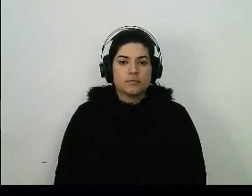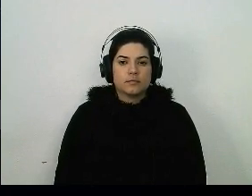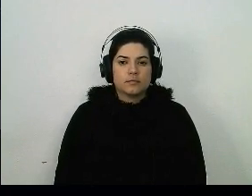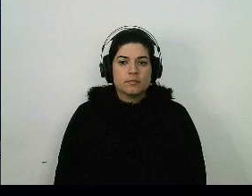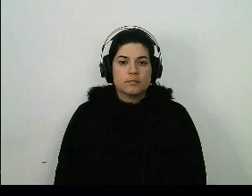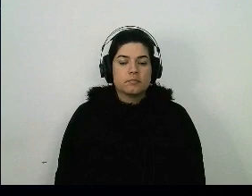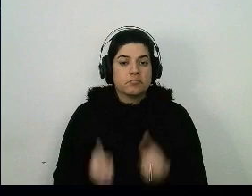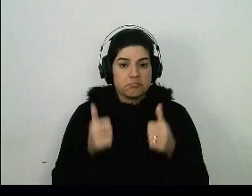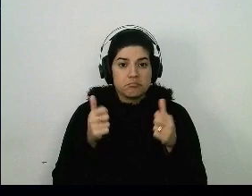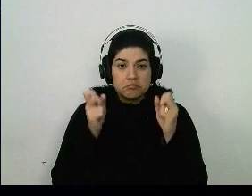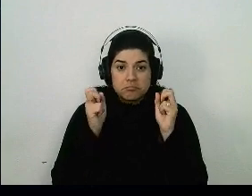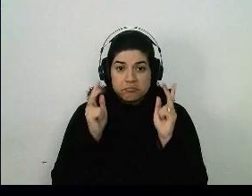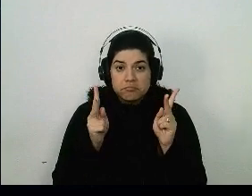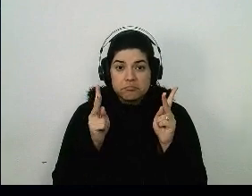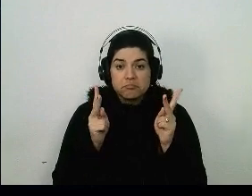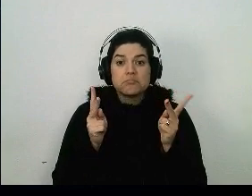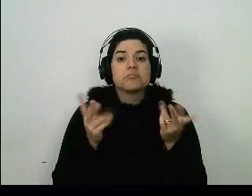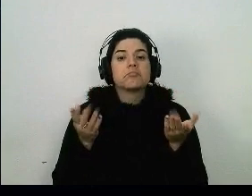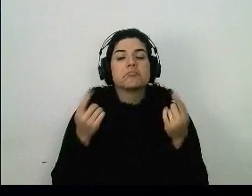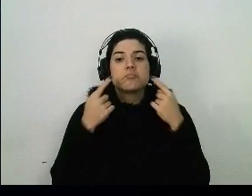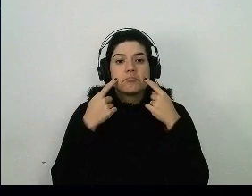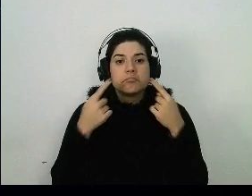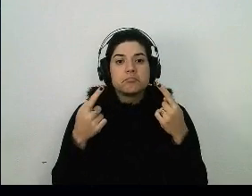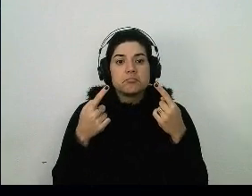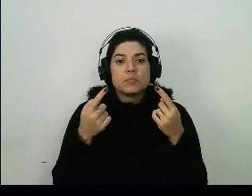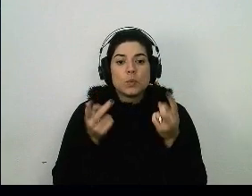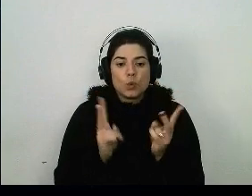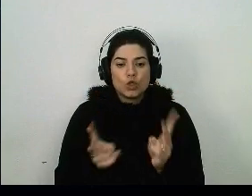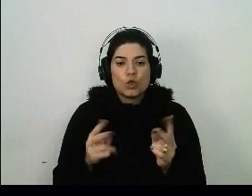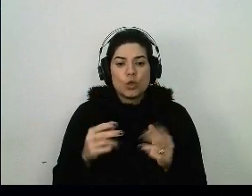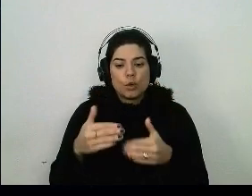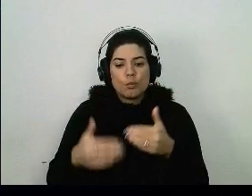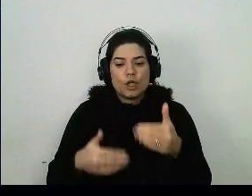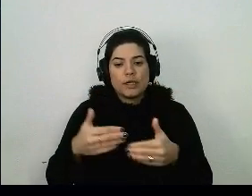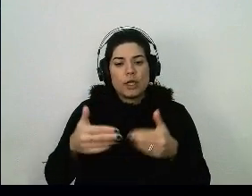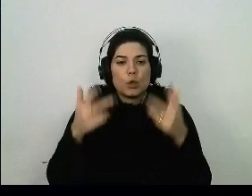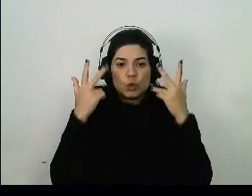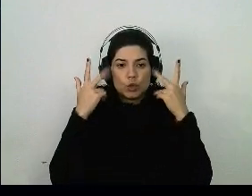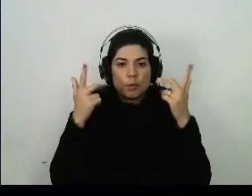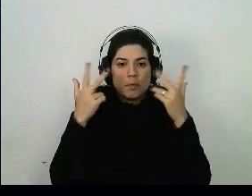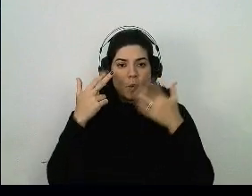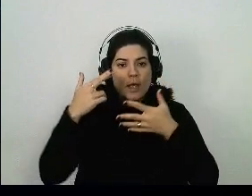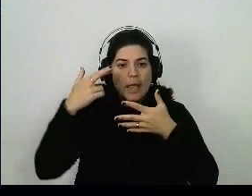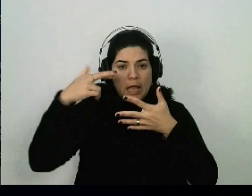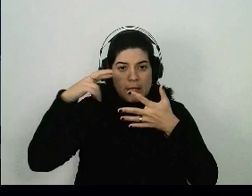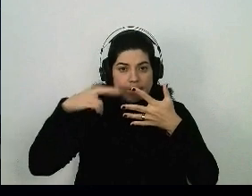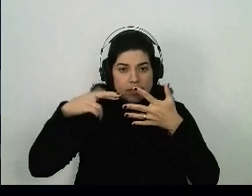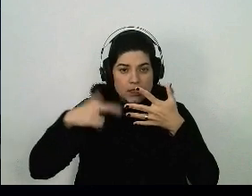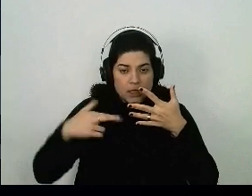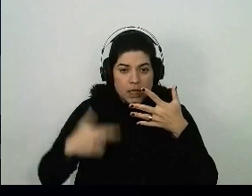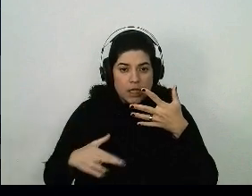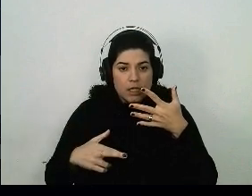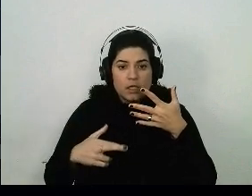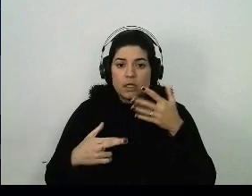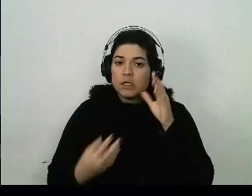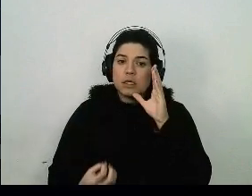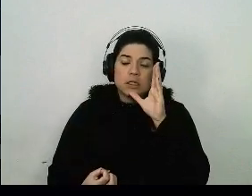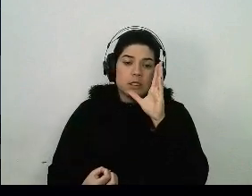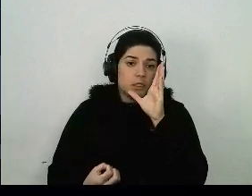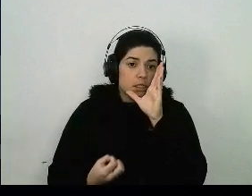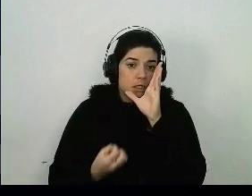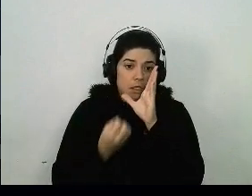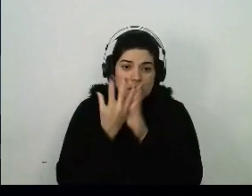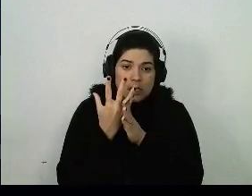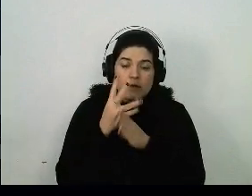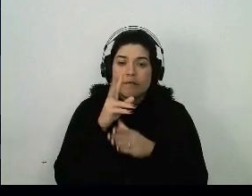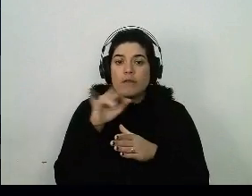Beleza? E aqui basta seguir o processo normal de revisar e criar. E aqui ele vai criar o